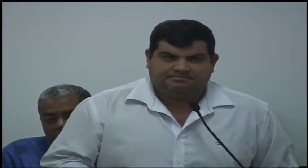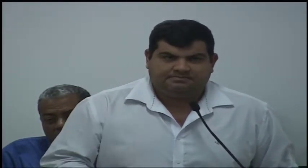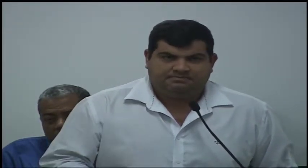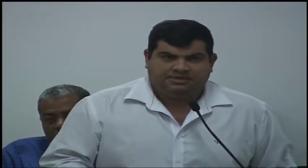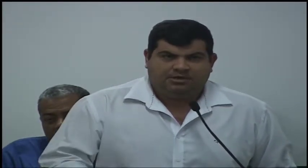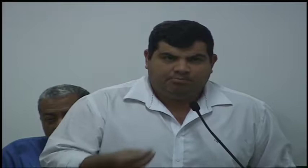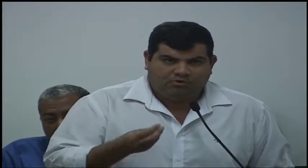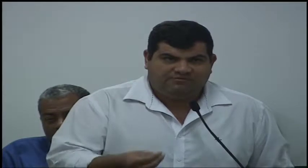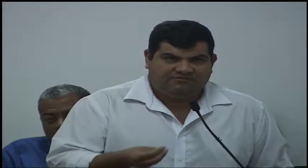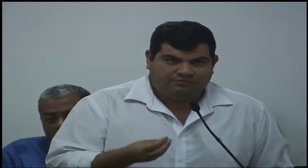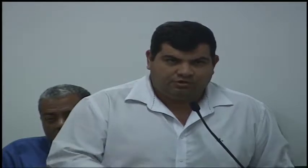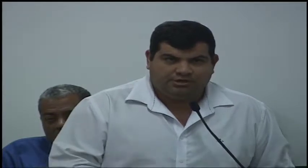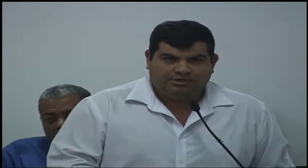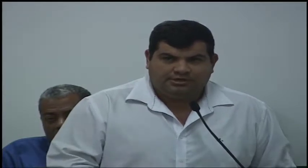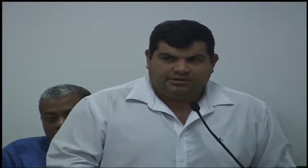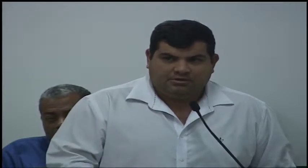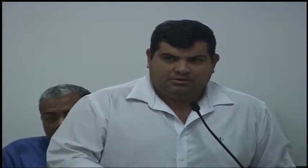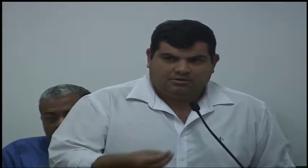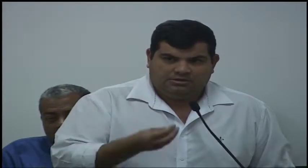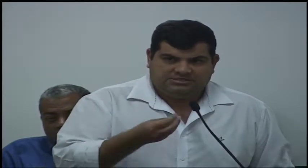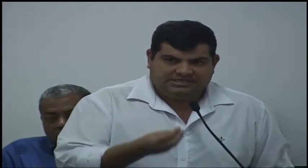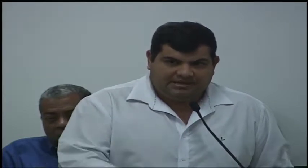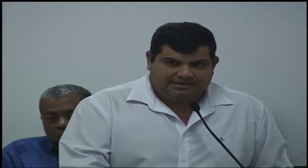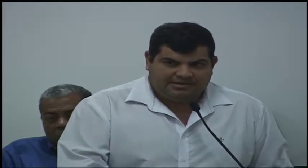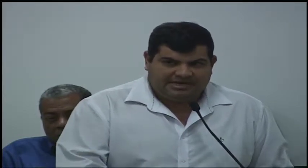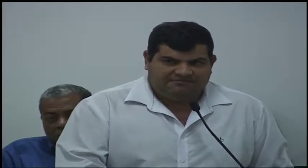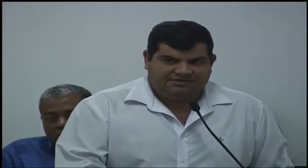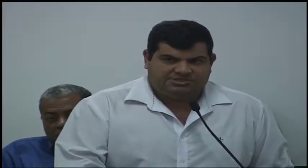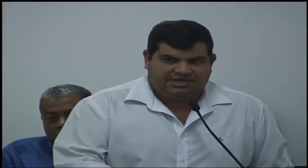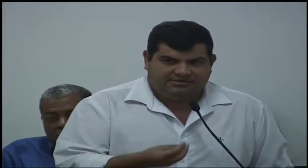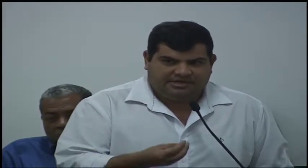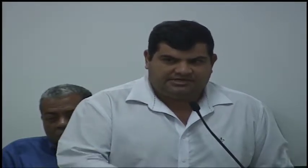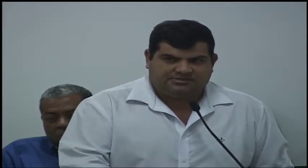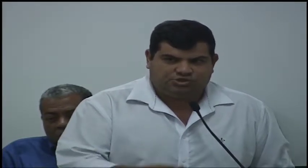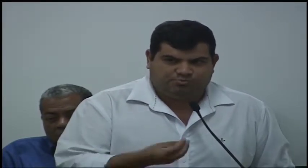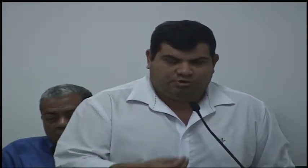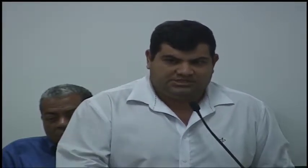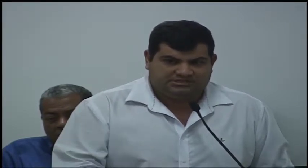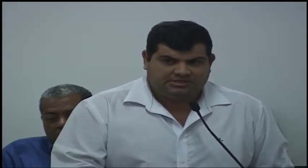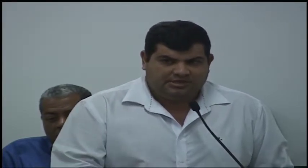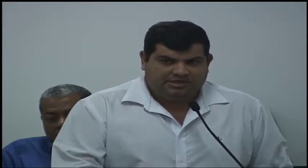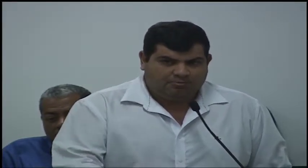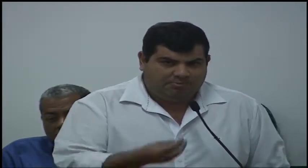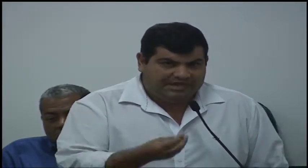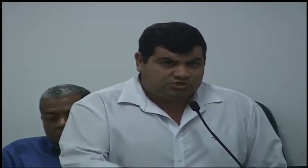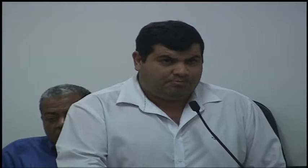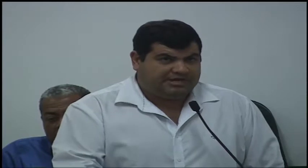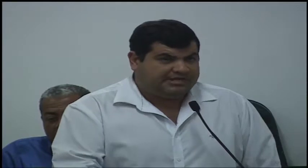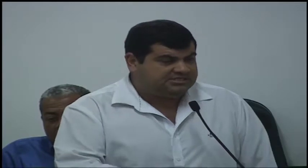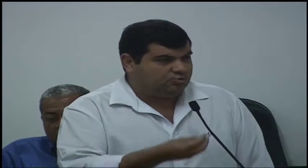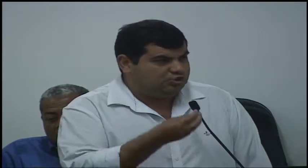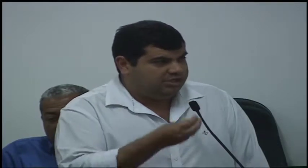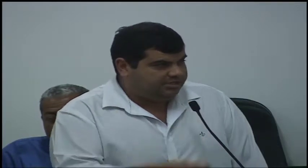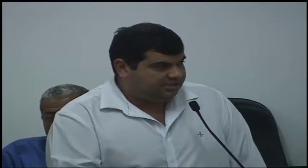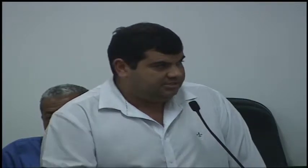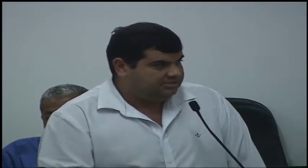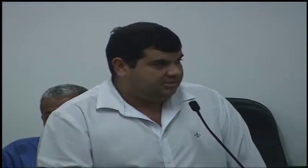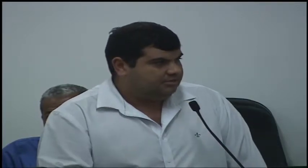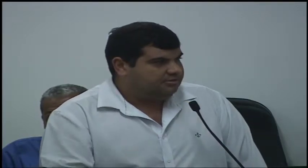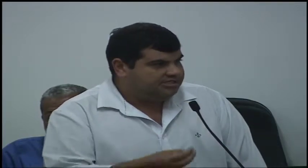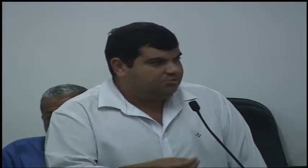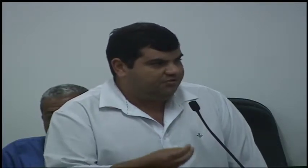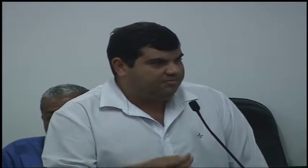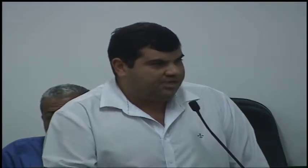casa. Por favor, se a liminar vir de reintegração de posse, eu peço para quem são os